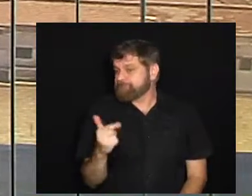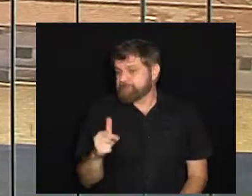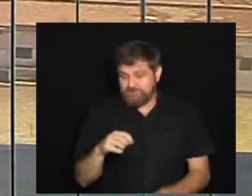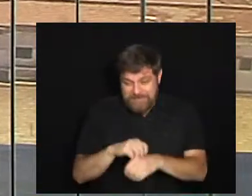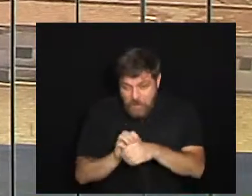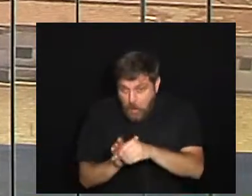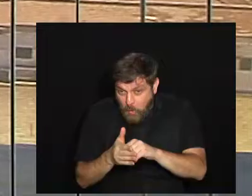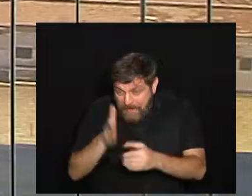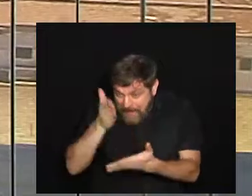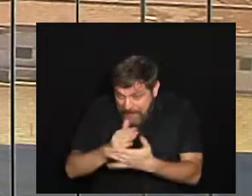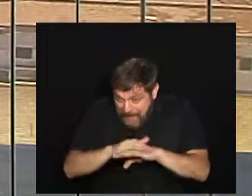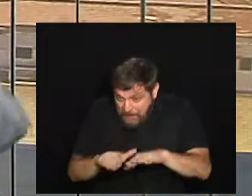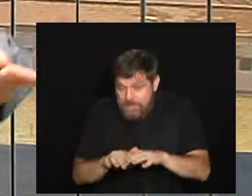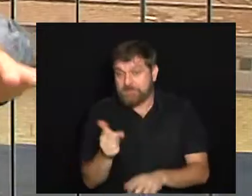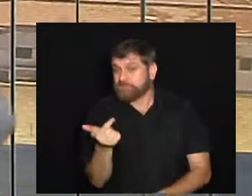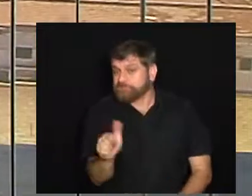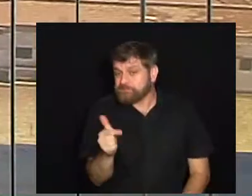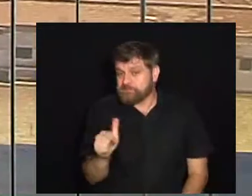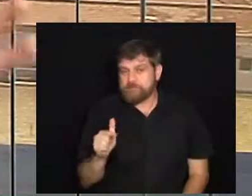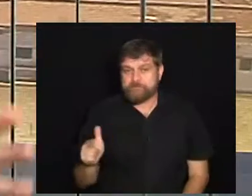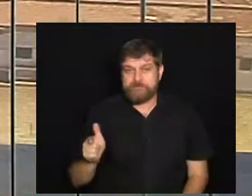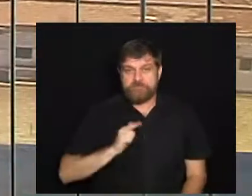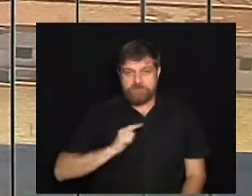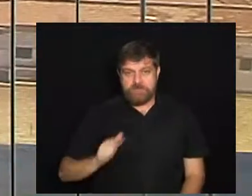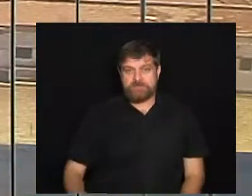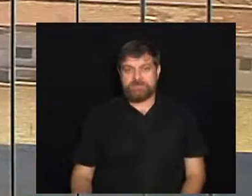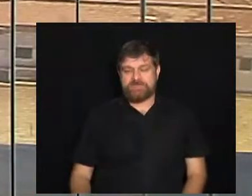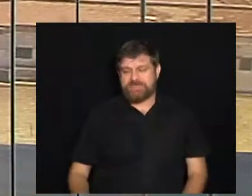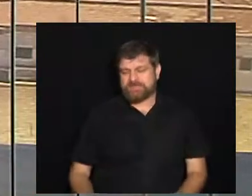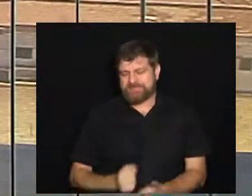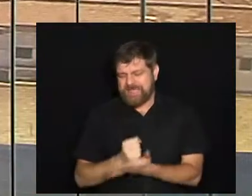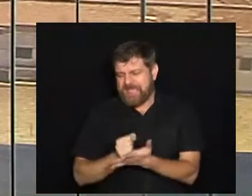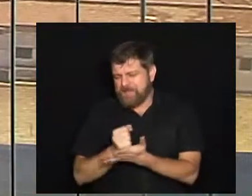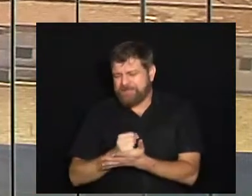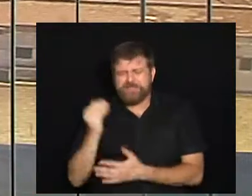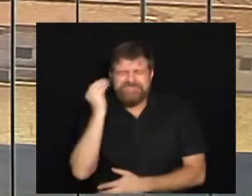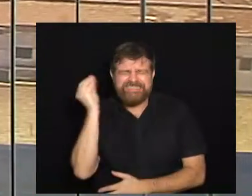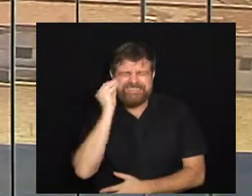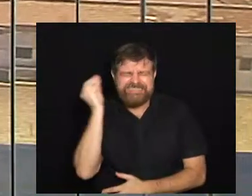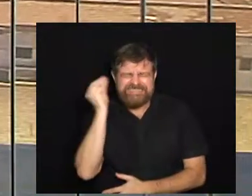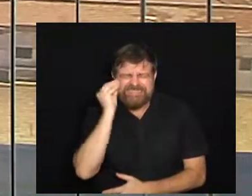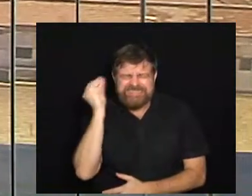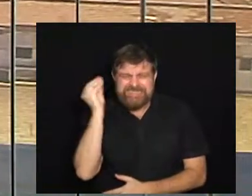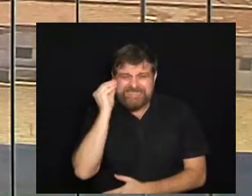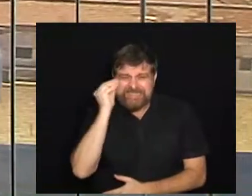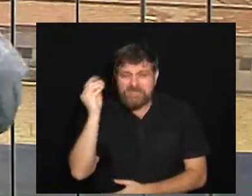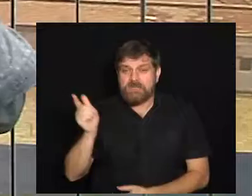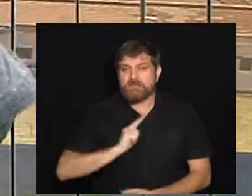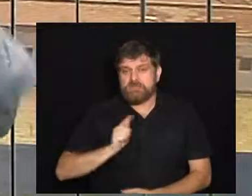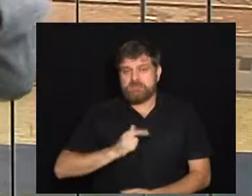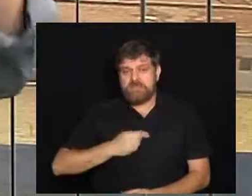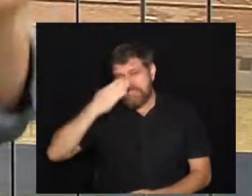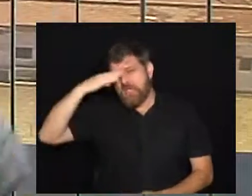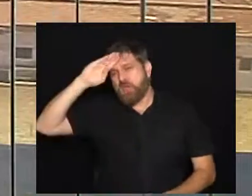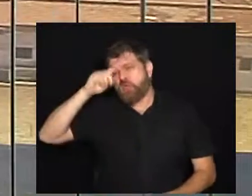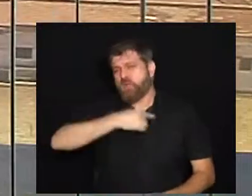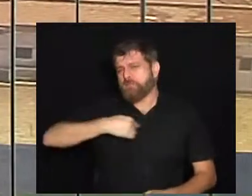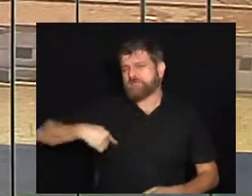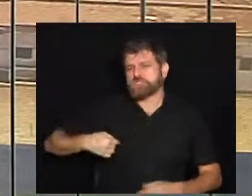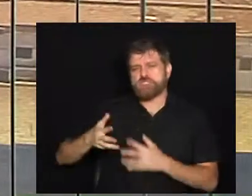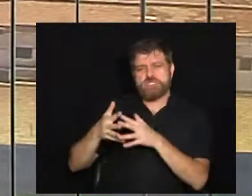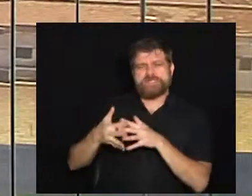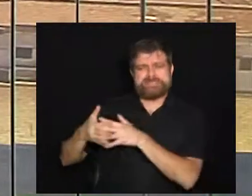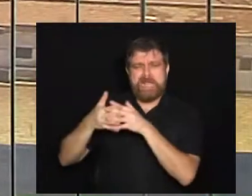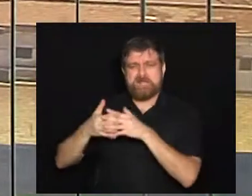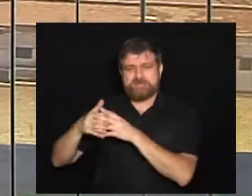melhorar de forma muito dramático prognóstico tem um monte de antiviral que está sendo testado tá tem muitas ideias já tem cuba china estados unidos